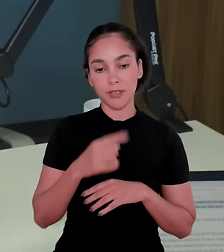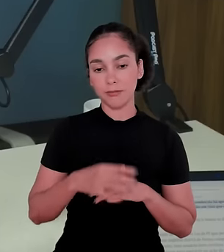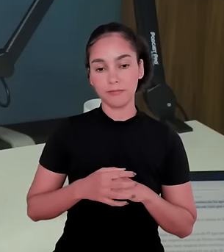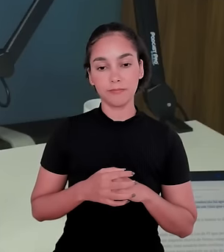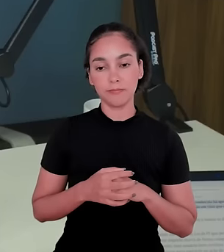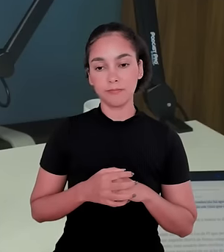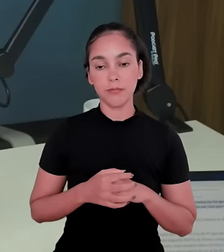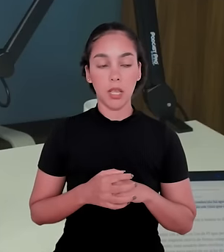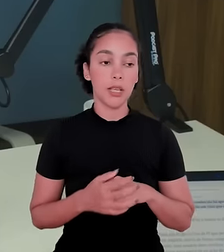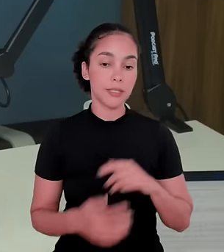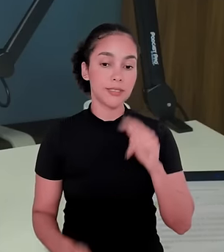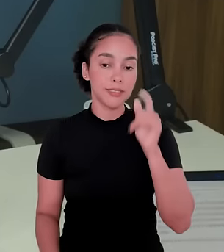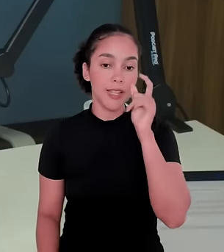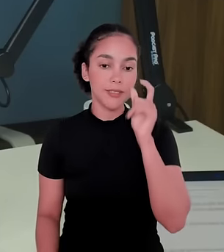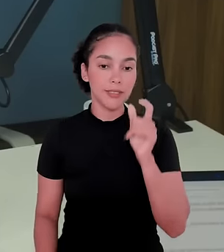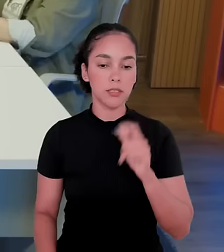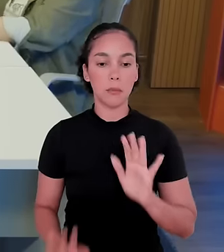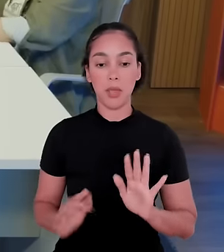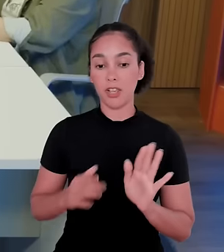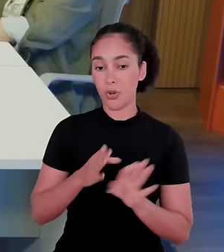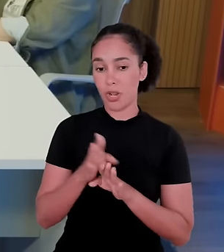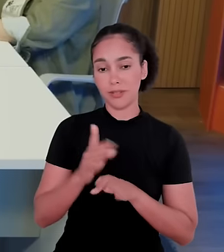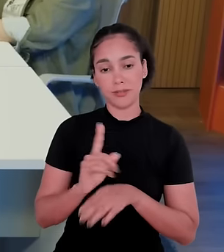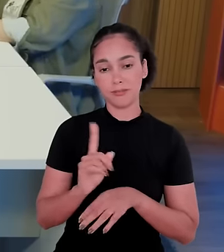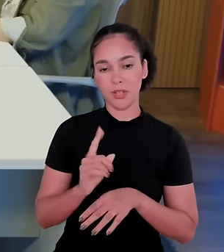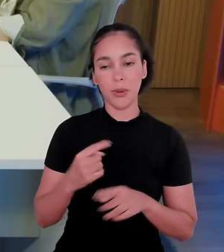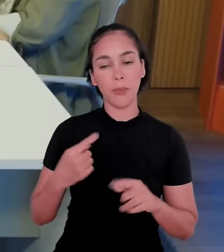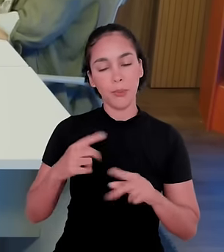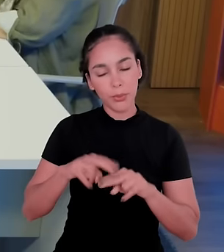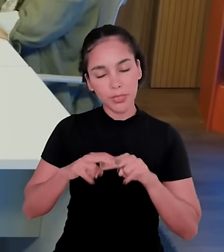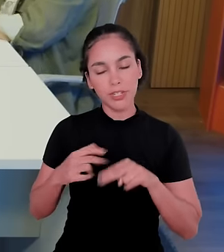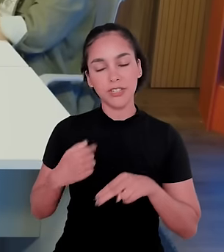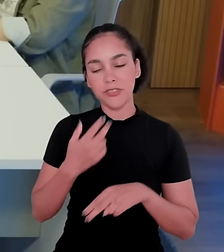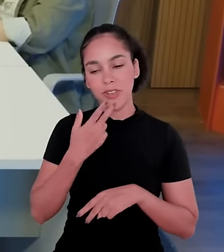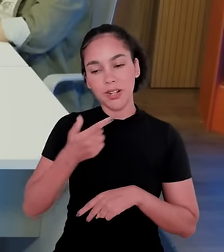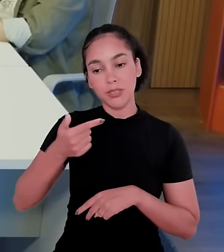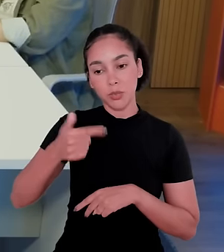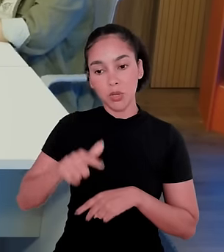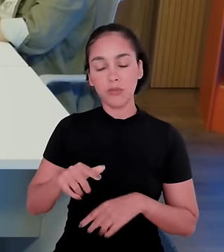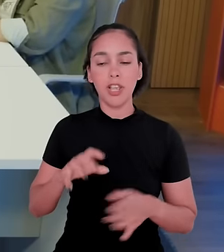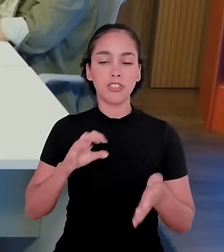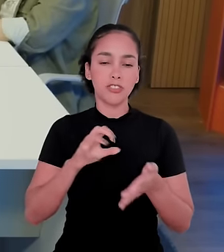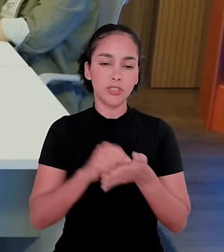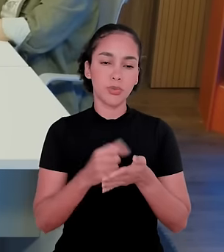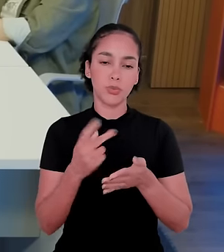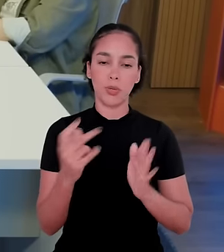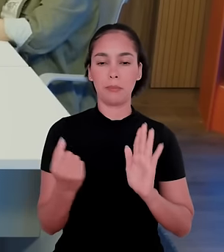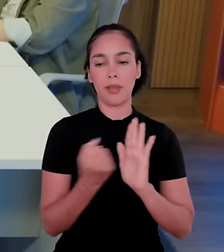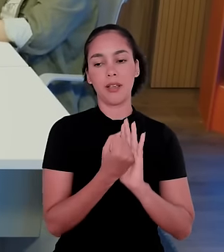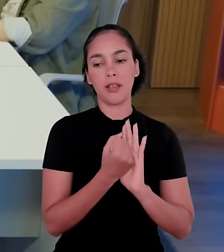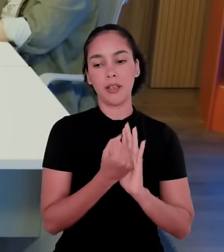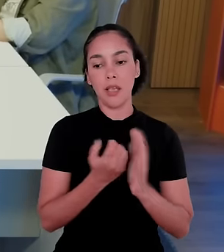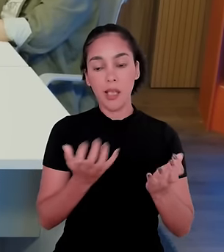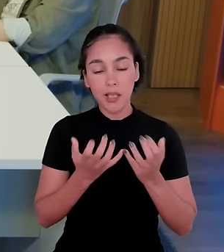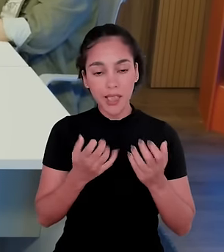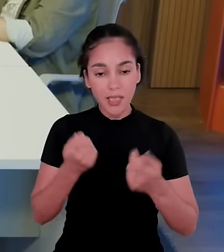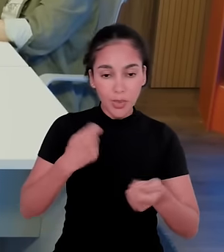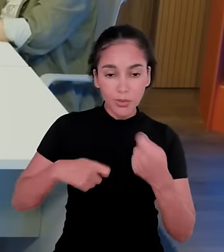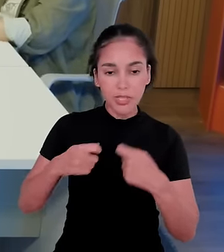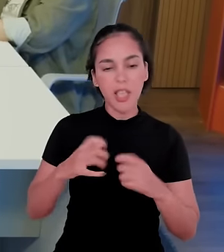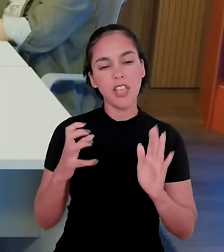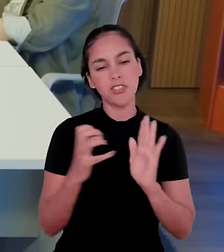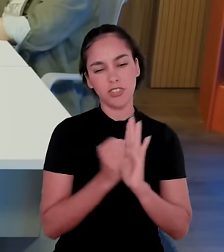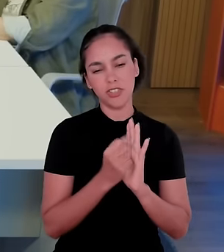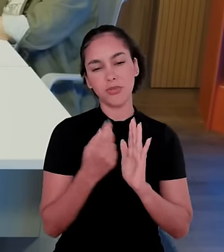aí é mas é assim a gente não recomenda por isso que a gente reforça muito é registre a sua marca se você quer fazer negócio